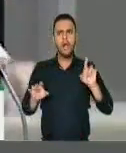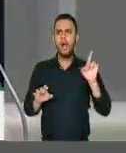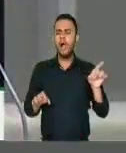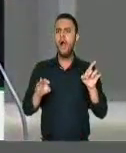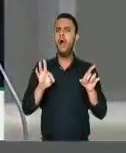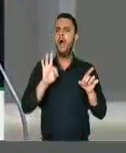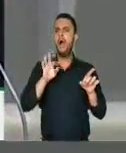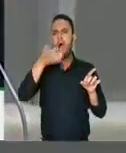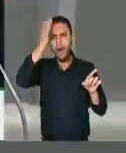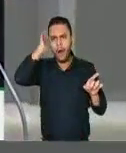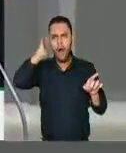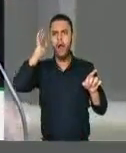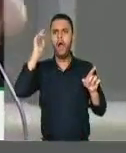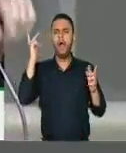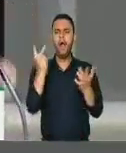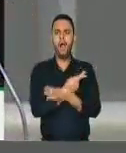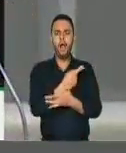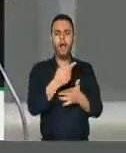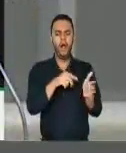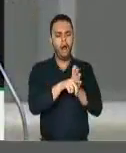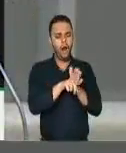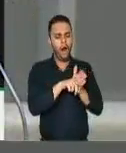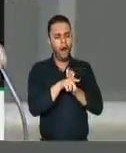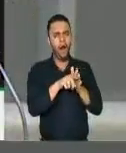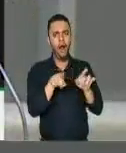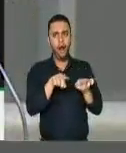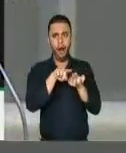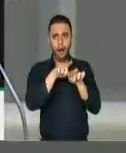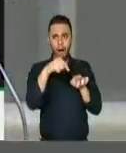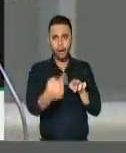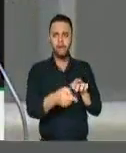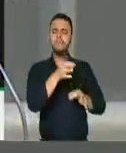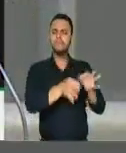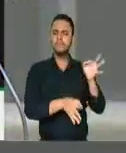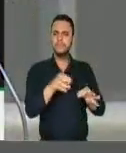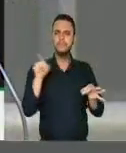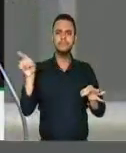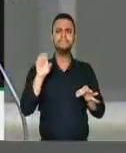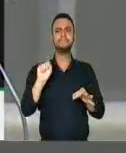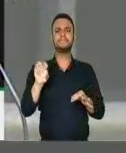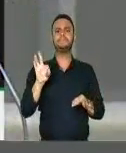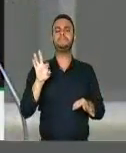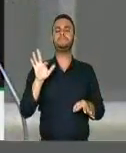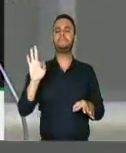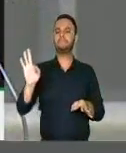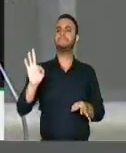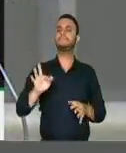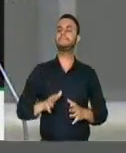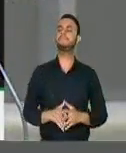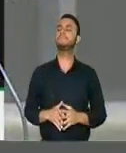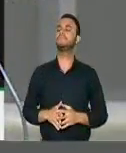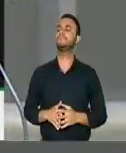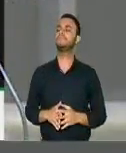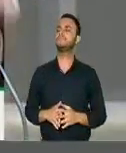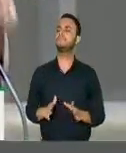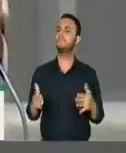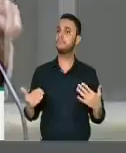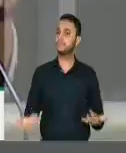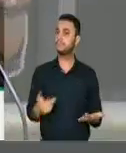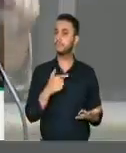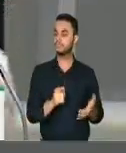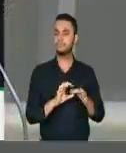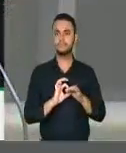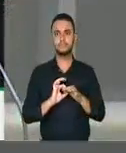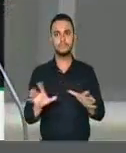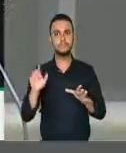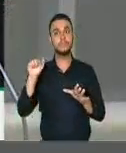Temer seja investigado e julgado pelo Supremo Tribunal Federal. E essa